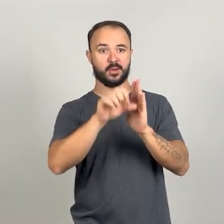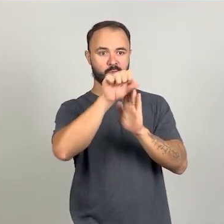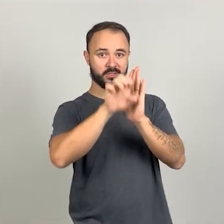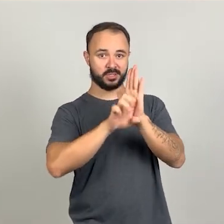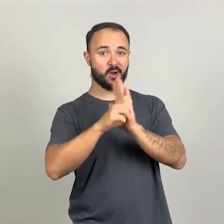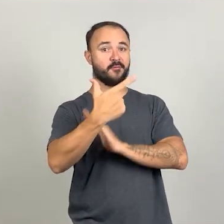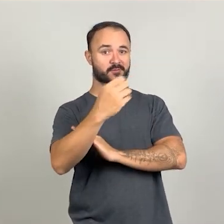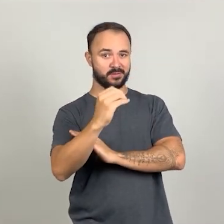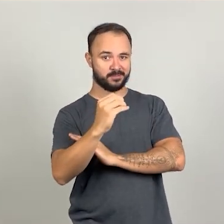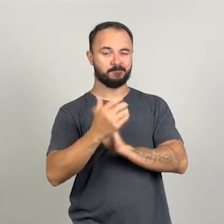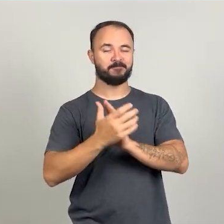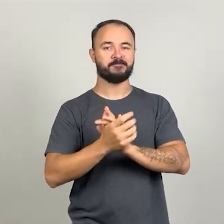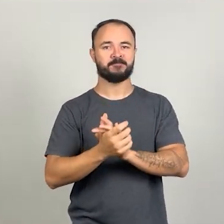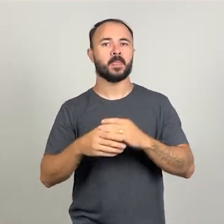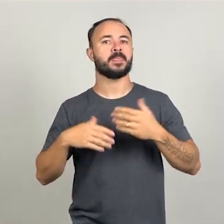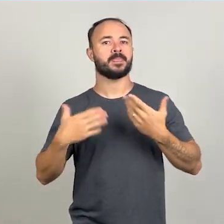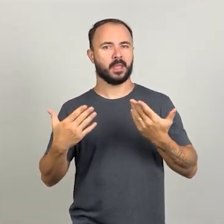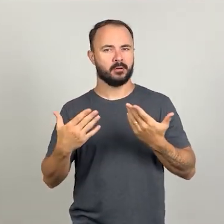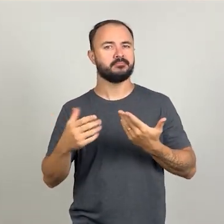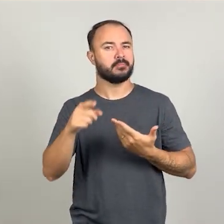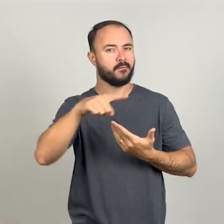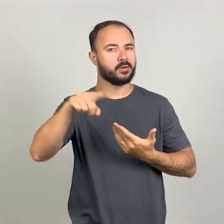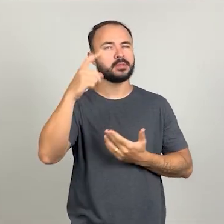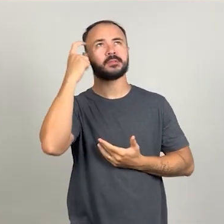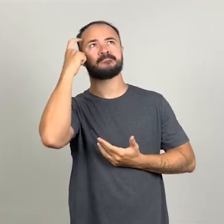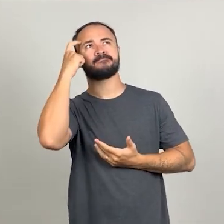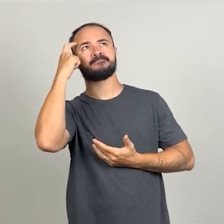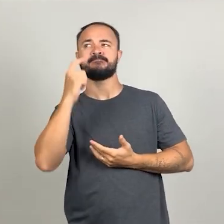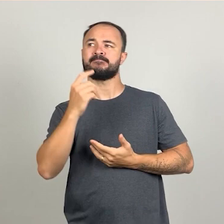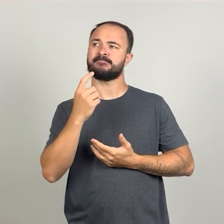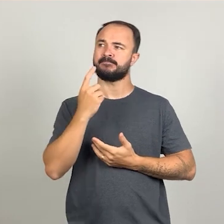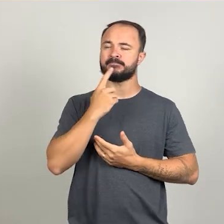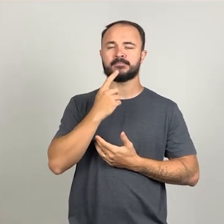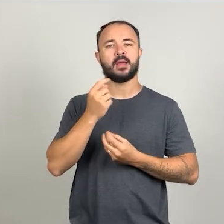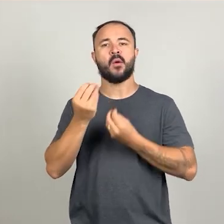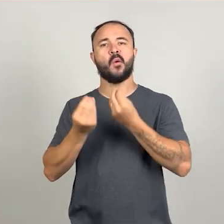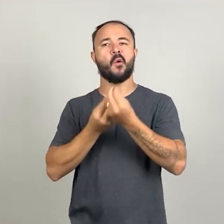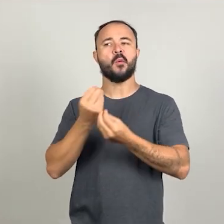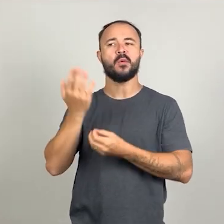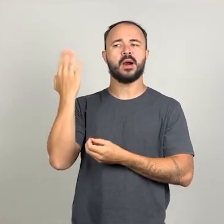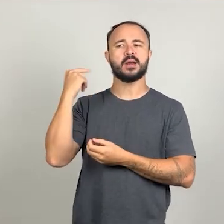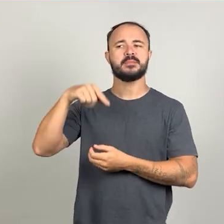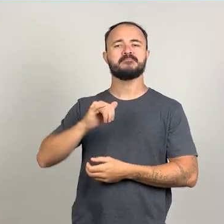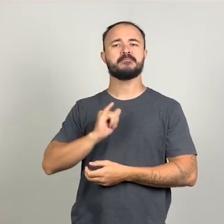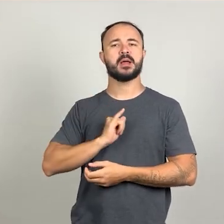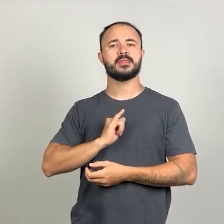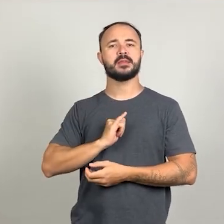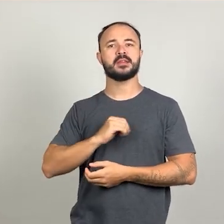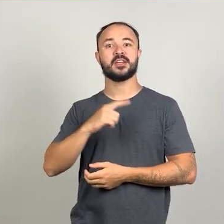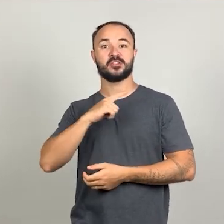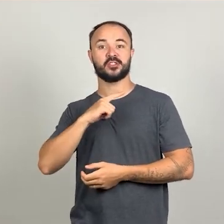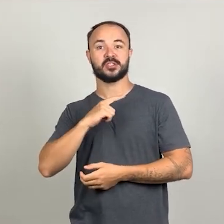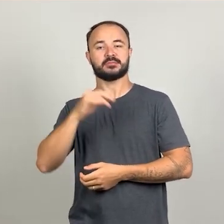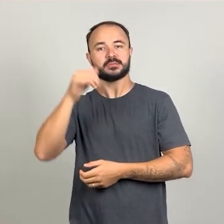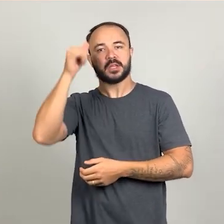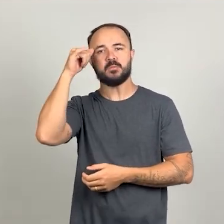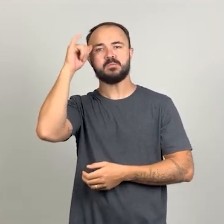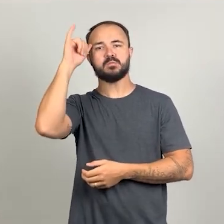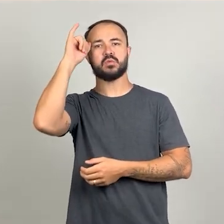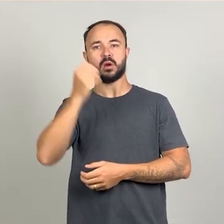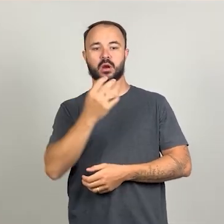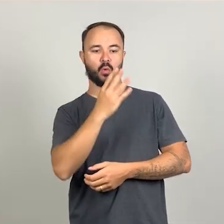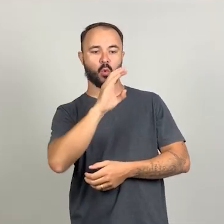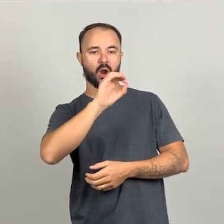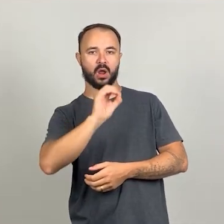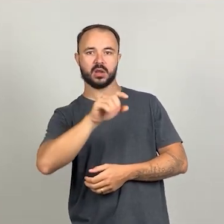Para você ter ideia, no início do século XX, existia em Imperatriz cerca de 40 mil cabeças de